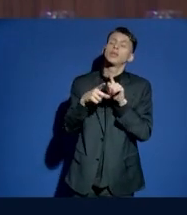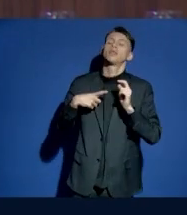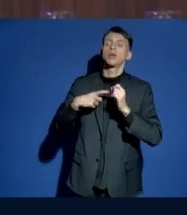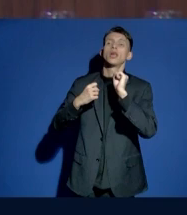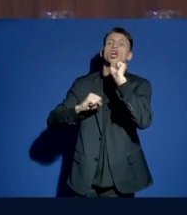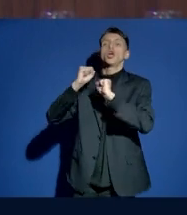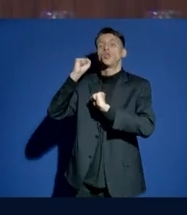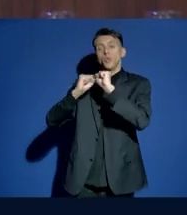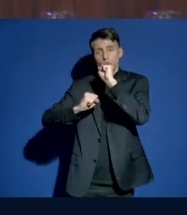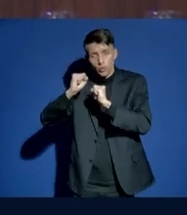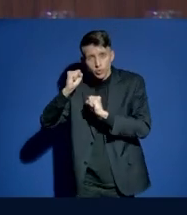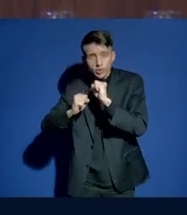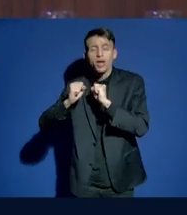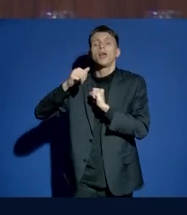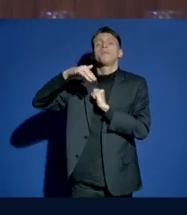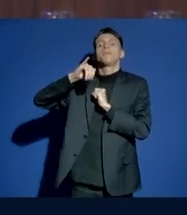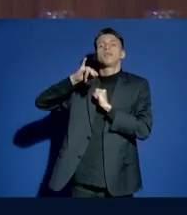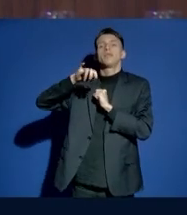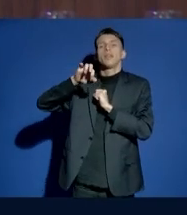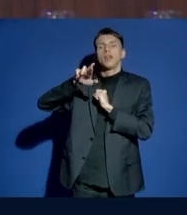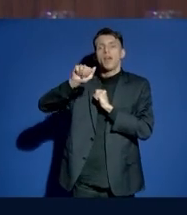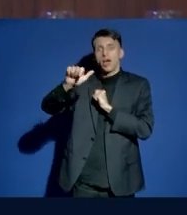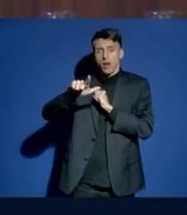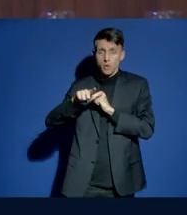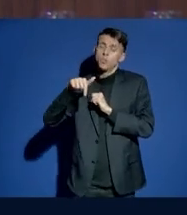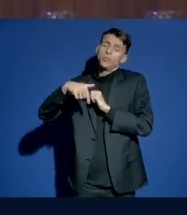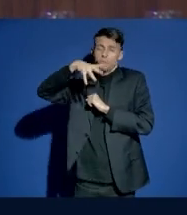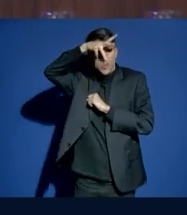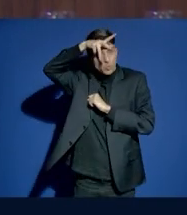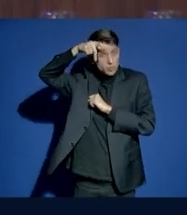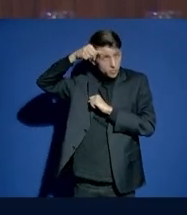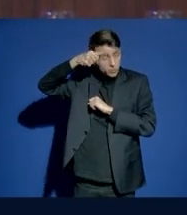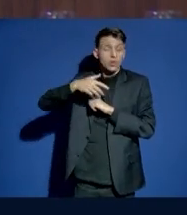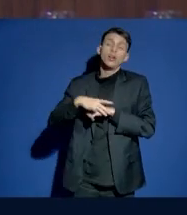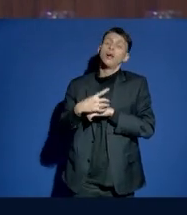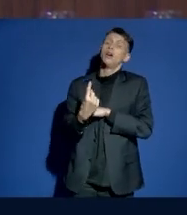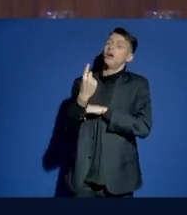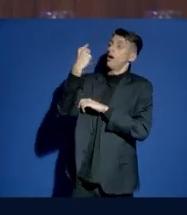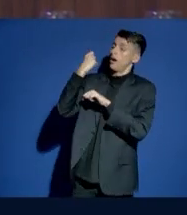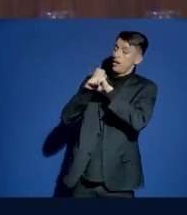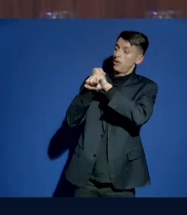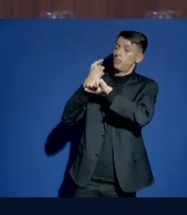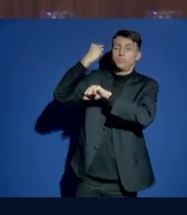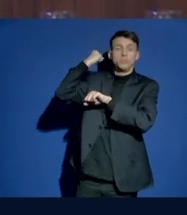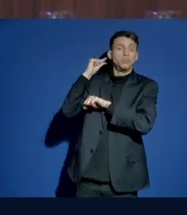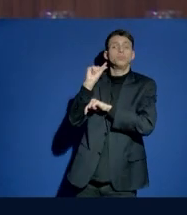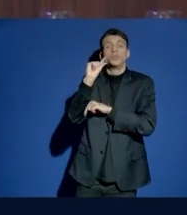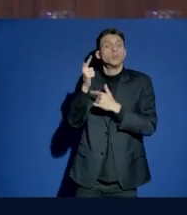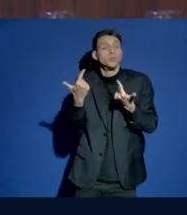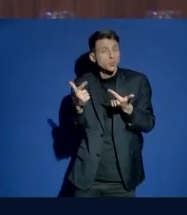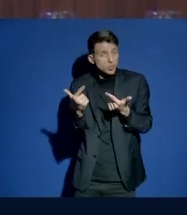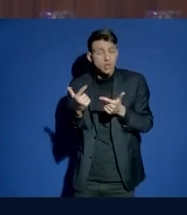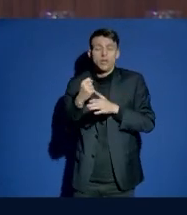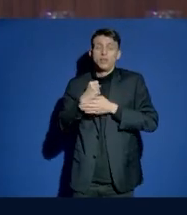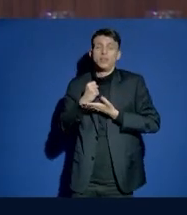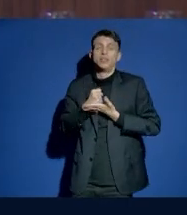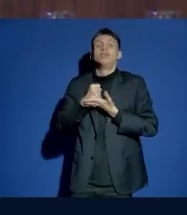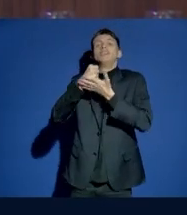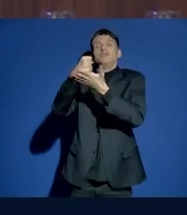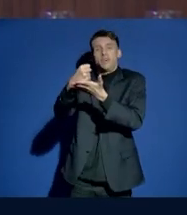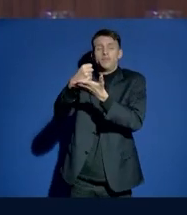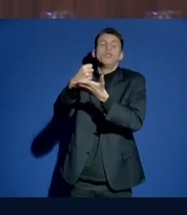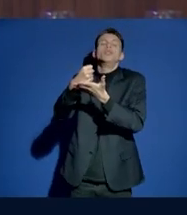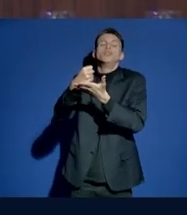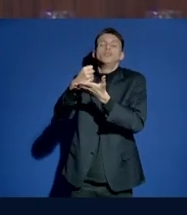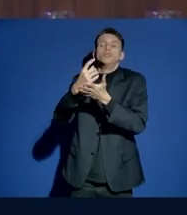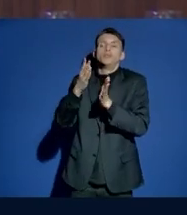a exploração de minério no Mato Grosso do Sul Então onde você não tinha alguns anos atrás carga Ferroviário hoje a gente tem lançamos